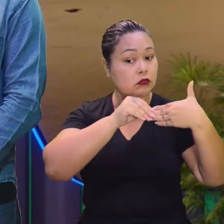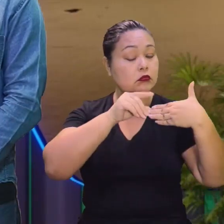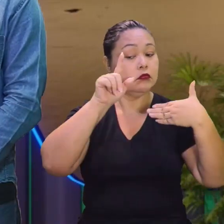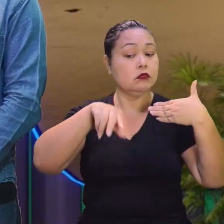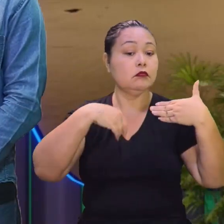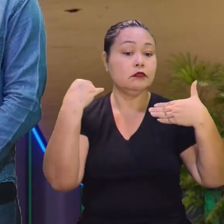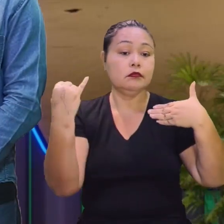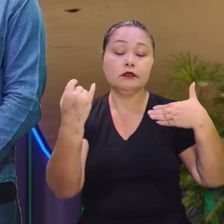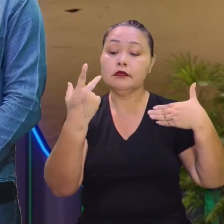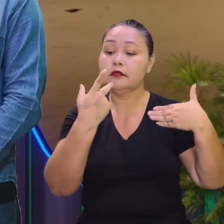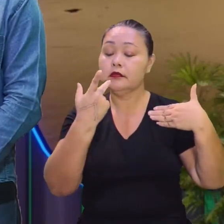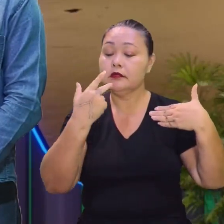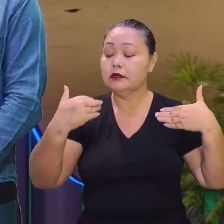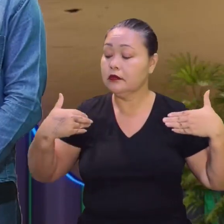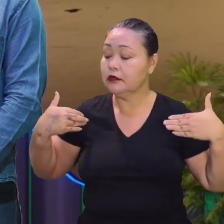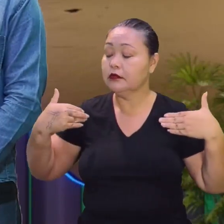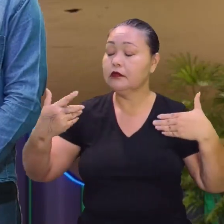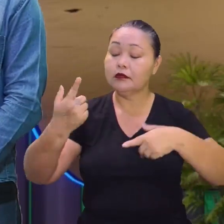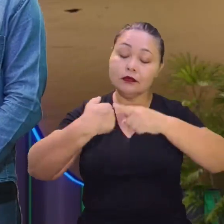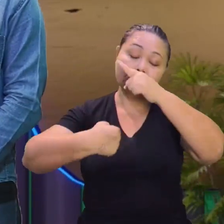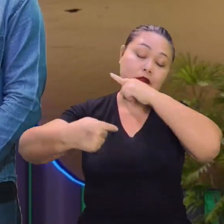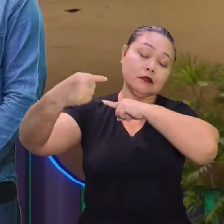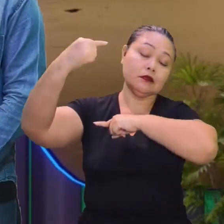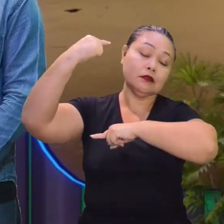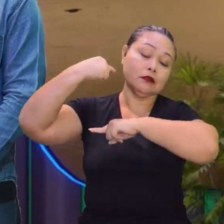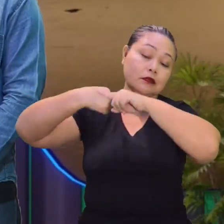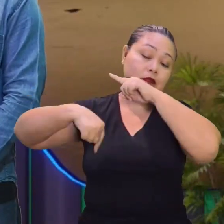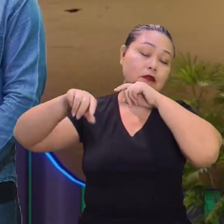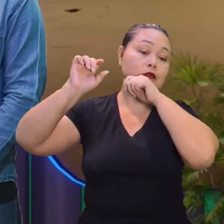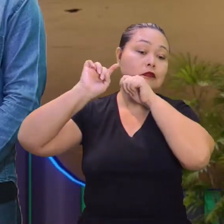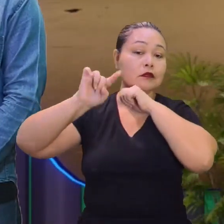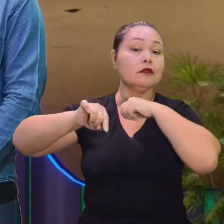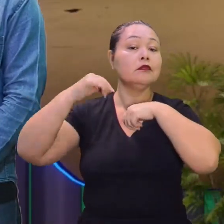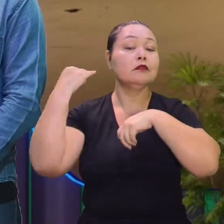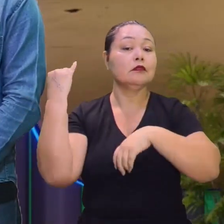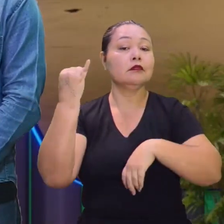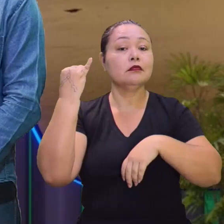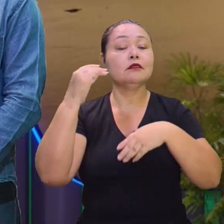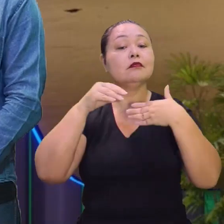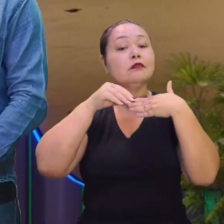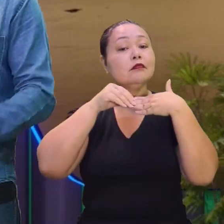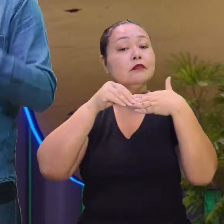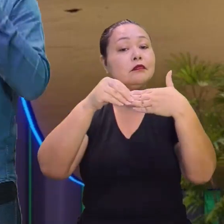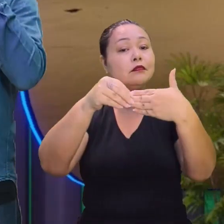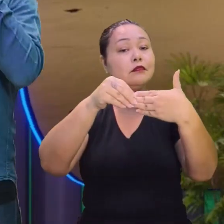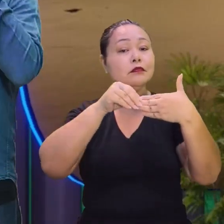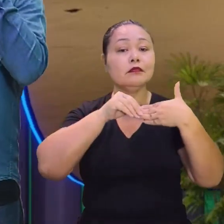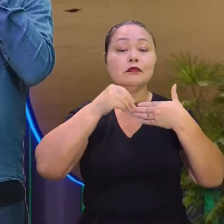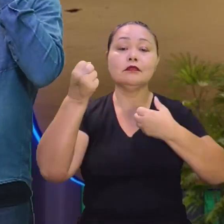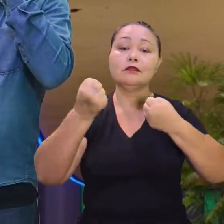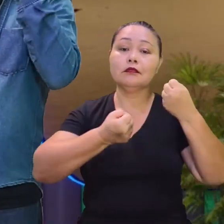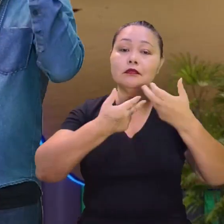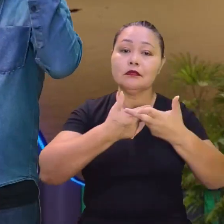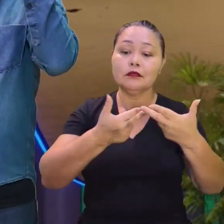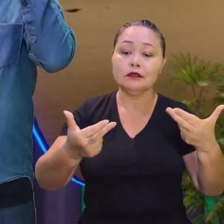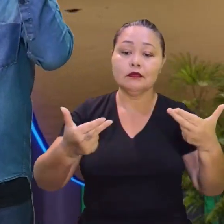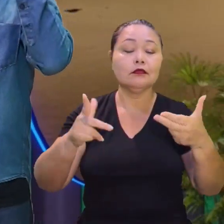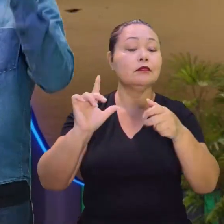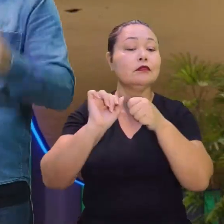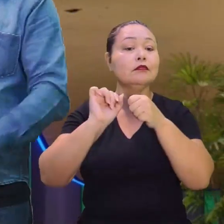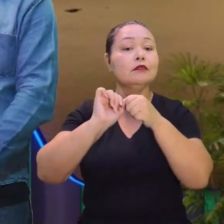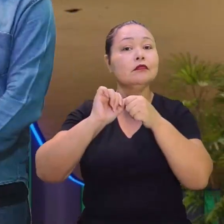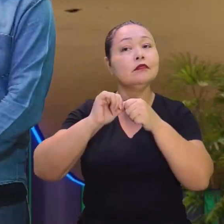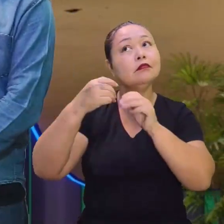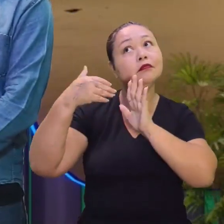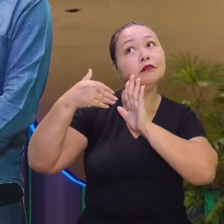Na verdade, você falou tudo lá no início. Desde a antiguidade é muito importante o transporte. É só lembrar